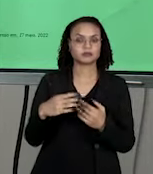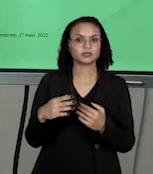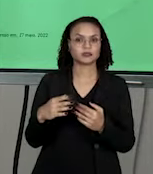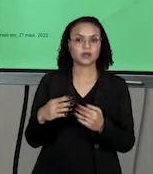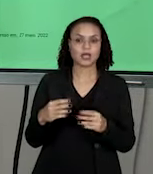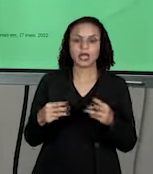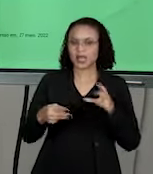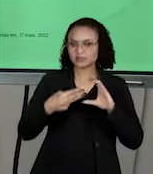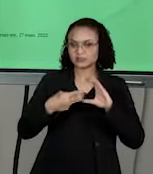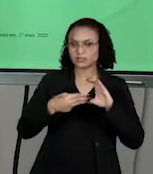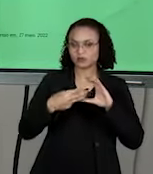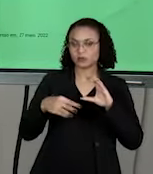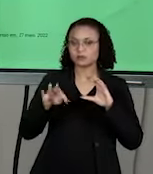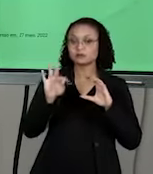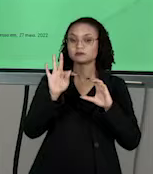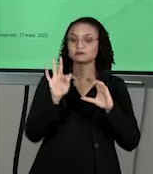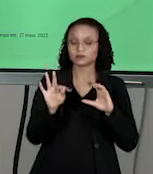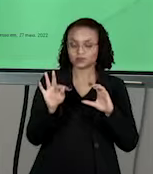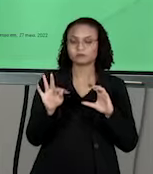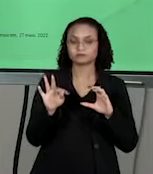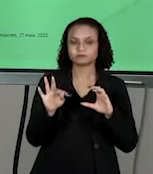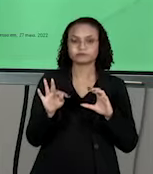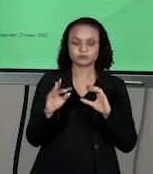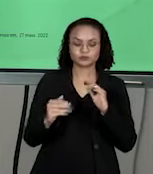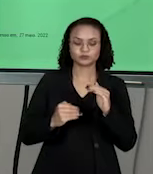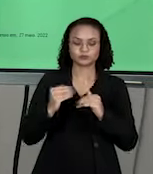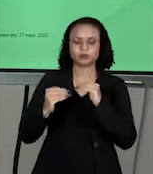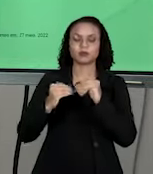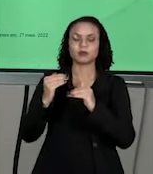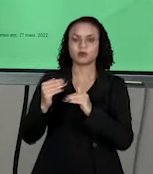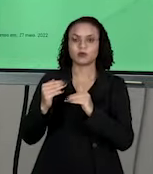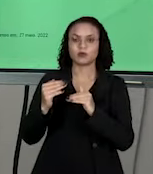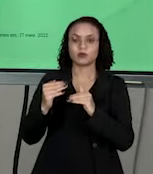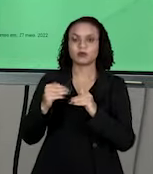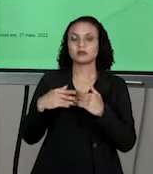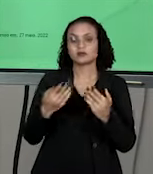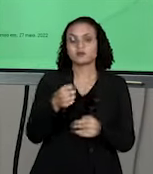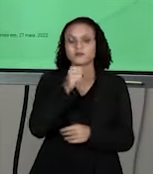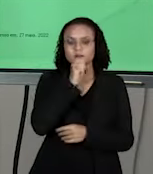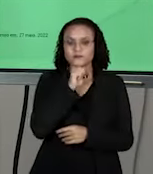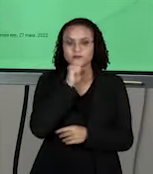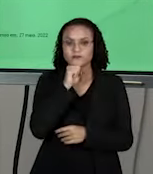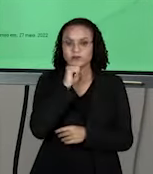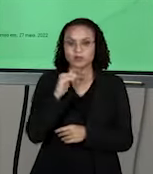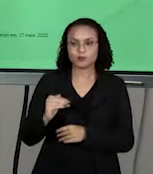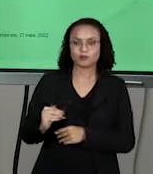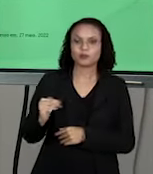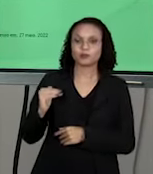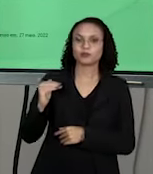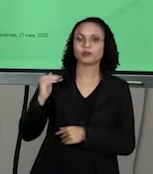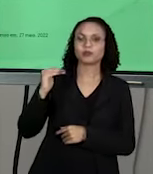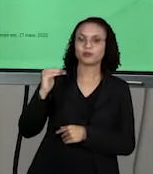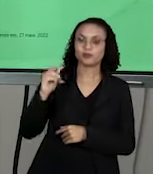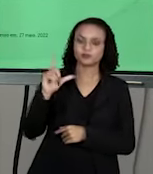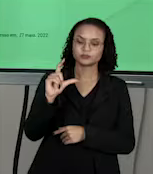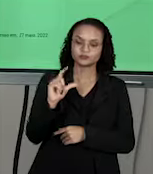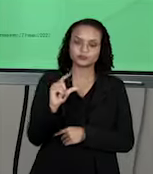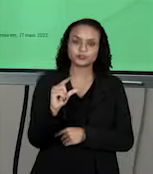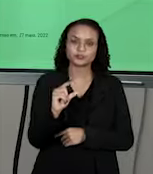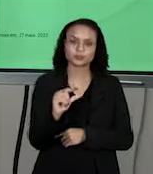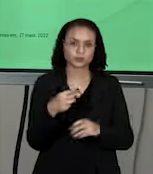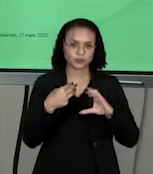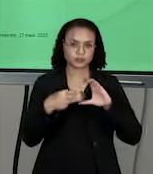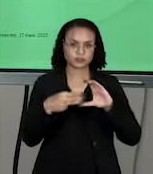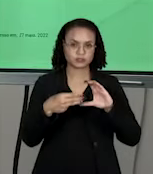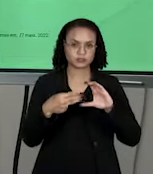dessas células T. À medida que a gente vai envelhecendo, ele vai então regredindo, mas ele existe, ele está mais ou menos aqui nessa